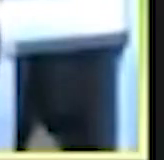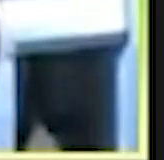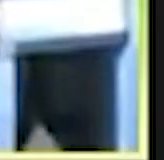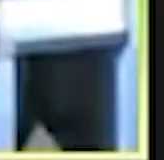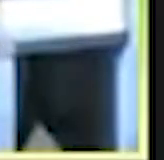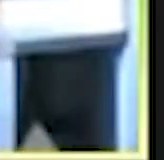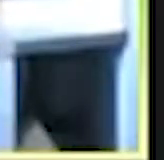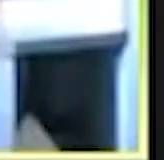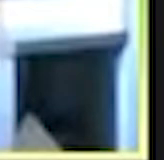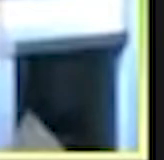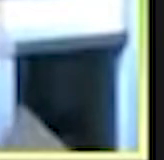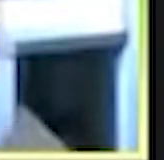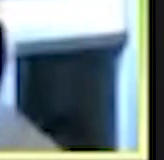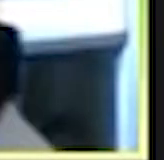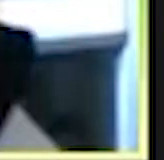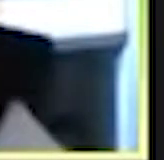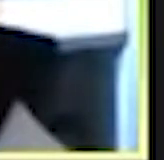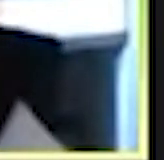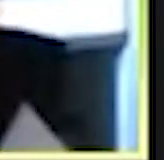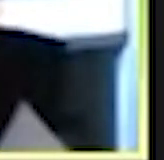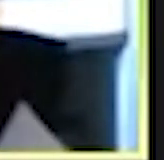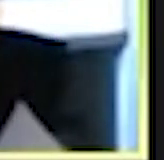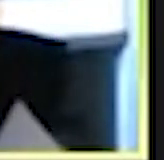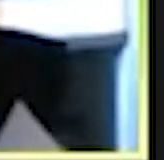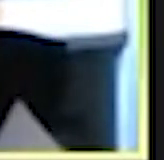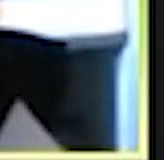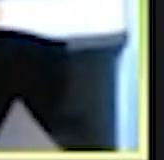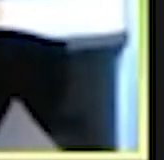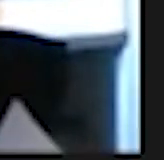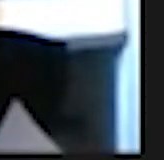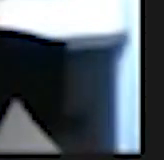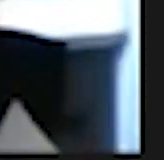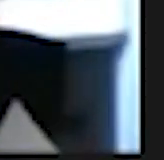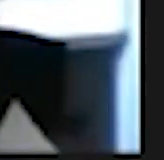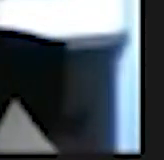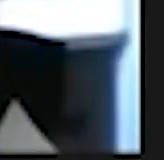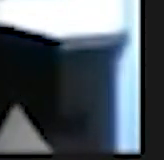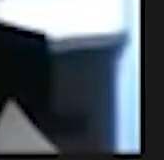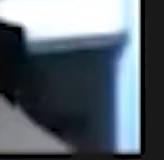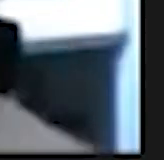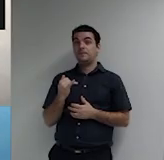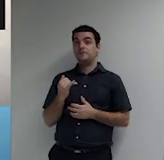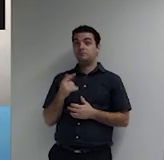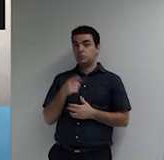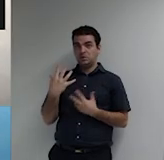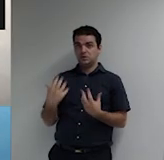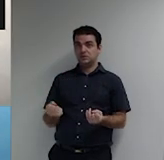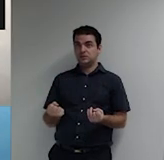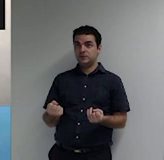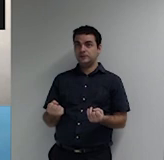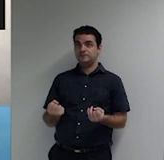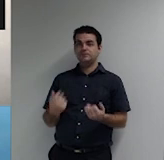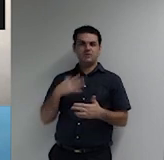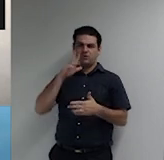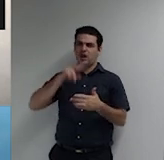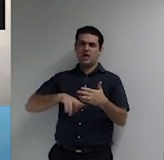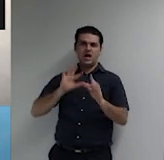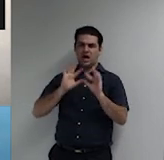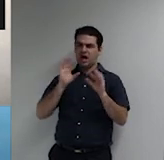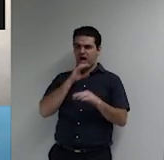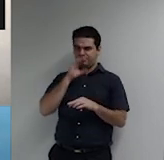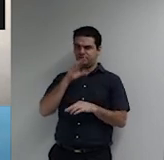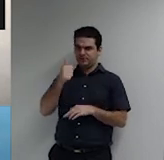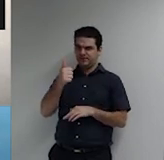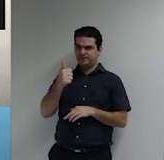relatora também destacou que a associação era com outras empresas encarregada pela organização do evento e está dentro da mesma